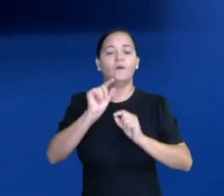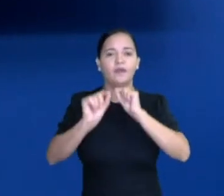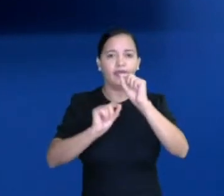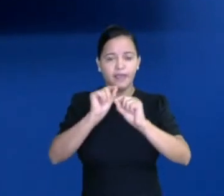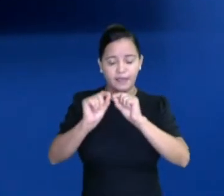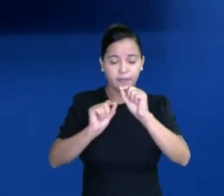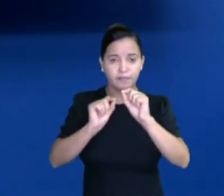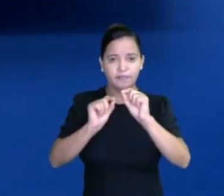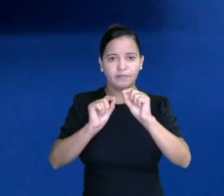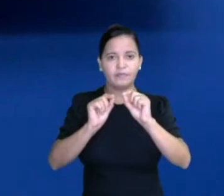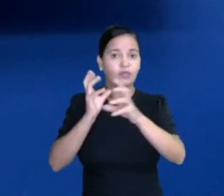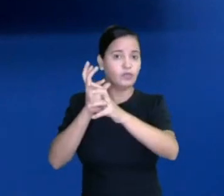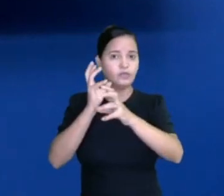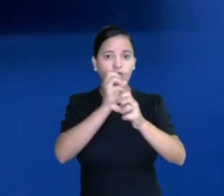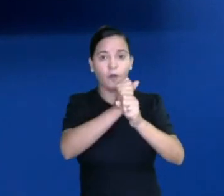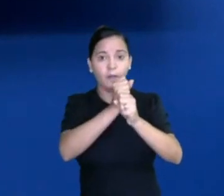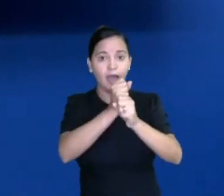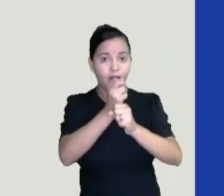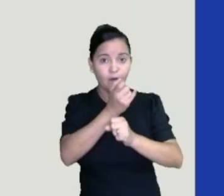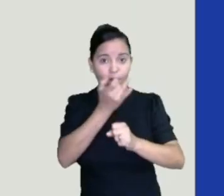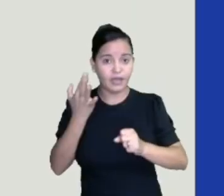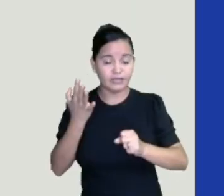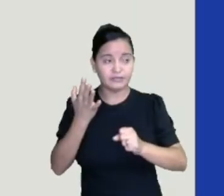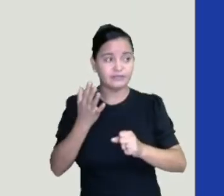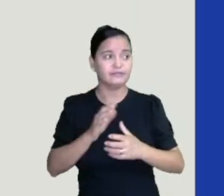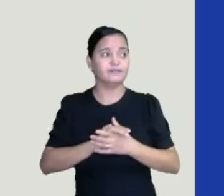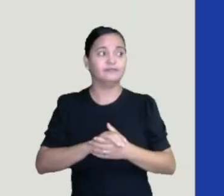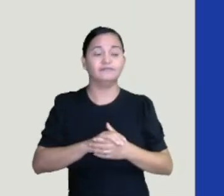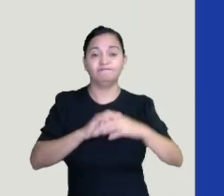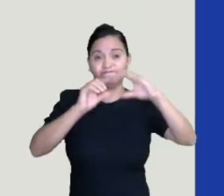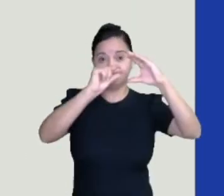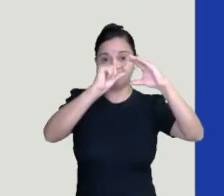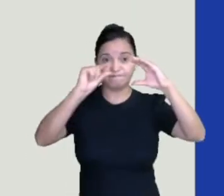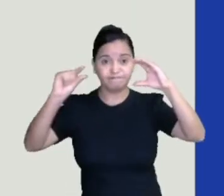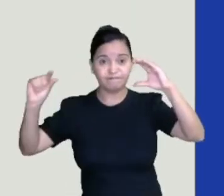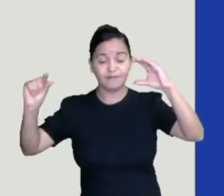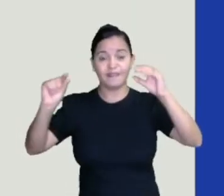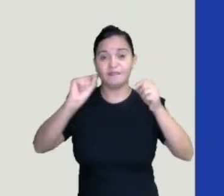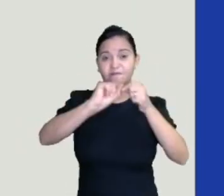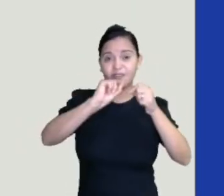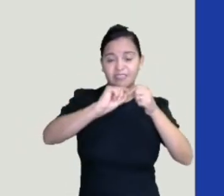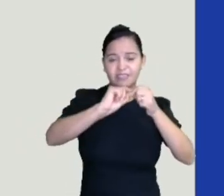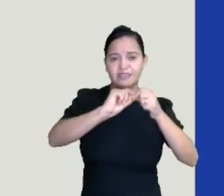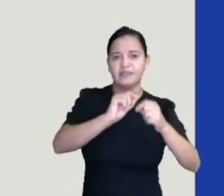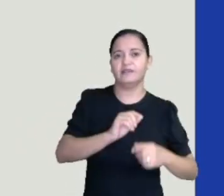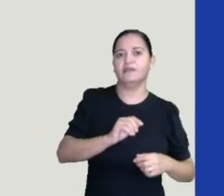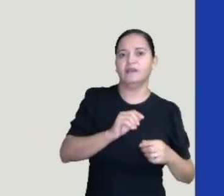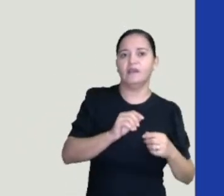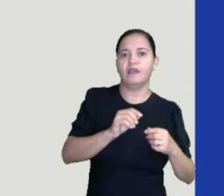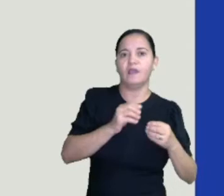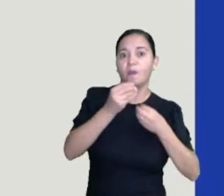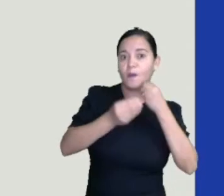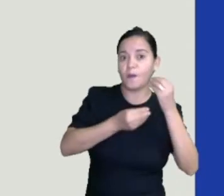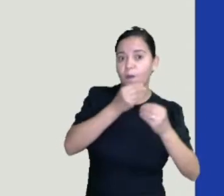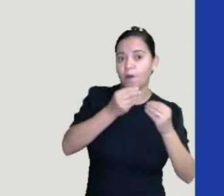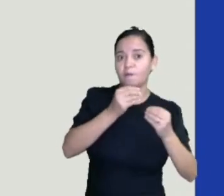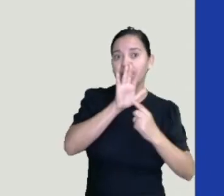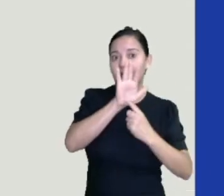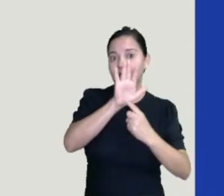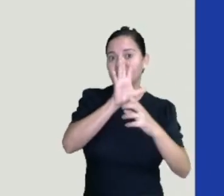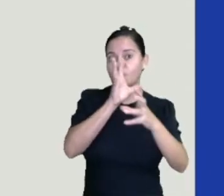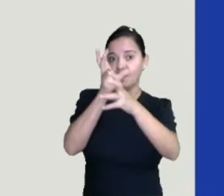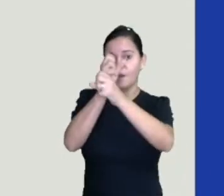ficou, né? Por fim, olha lá aquela decomposição também que a gente pode fazer. Eu posso fazer quem? Aqui, ó, para fazer esse cálculo,